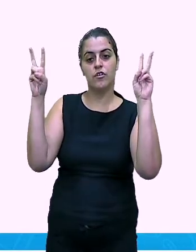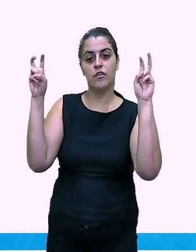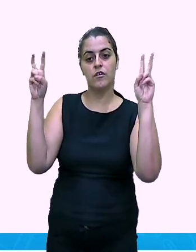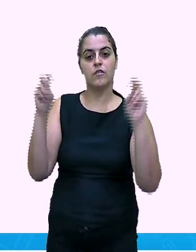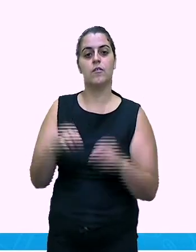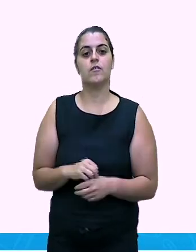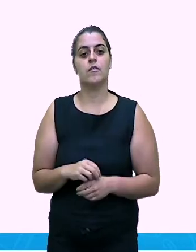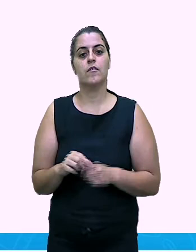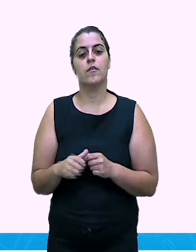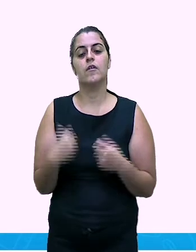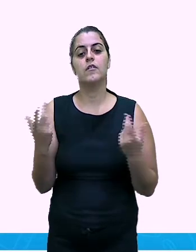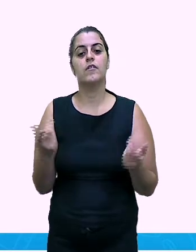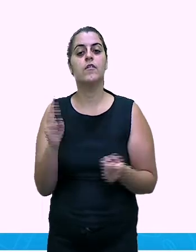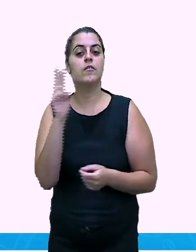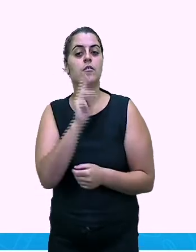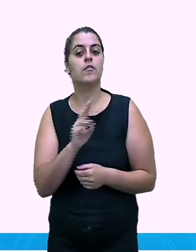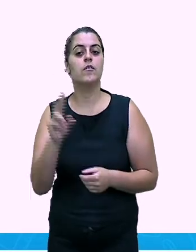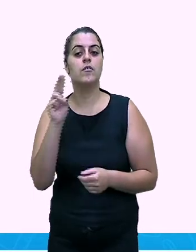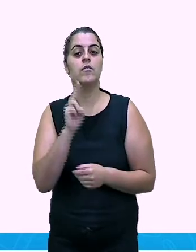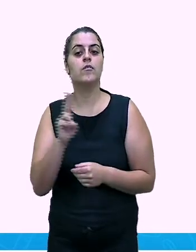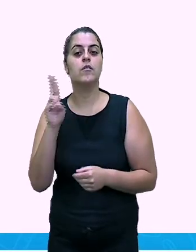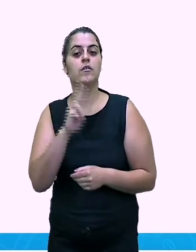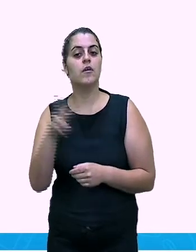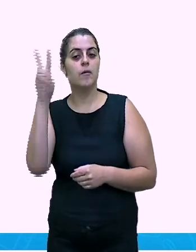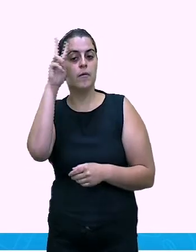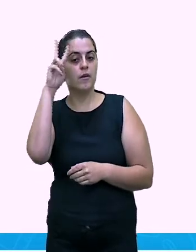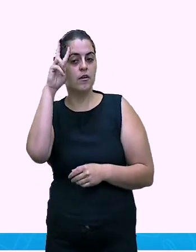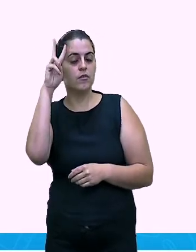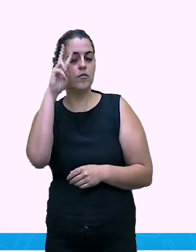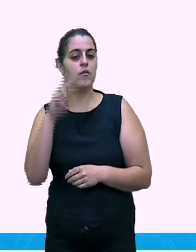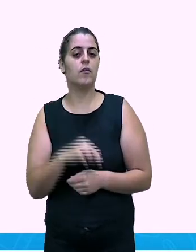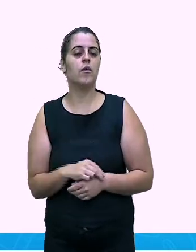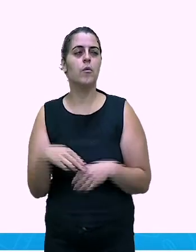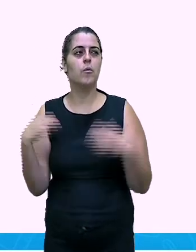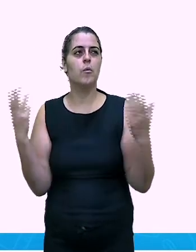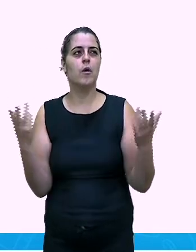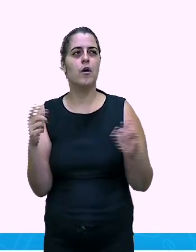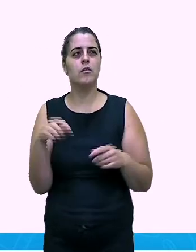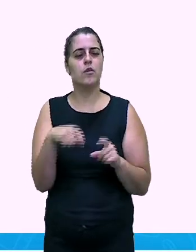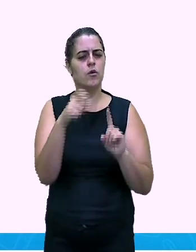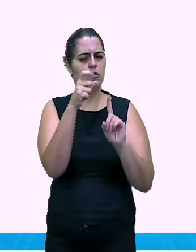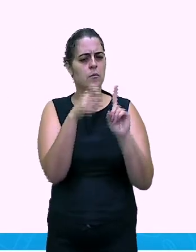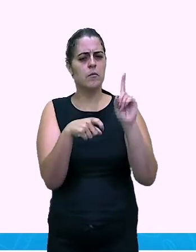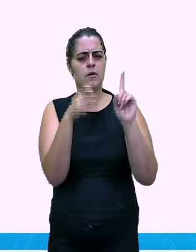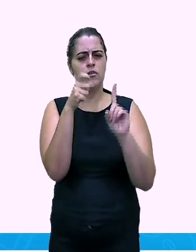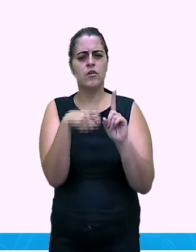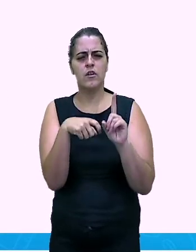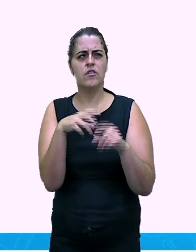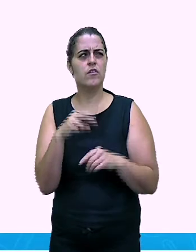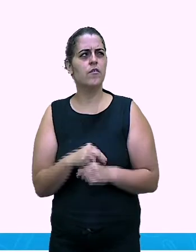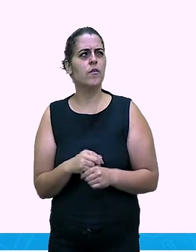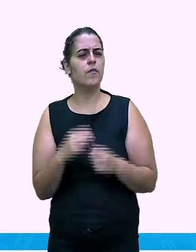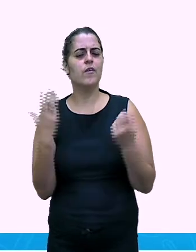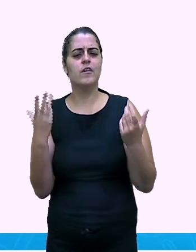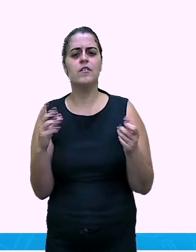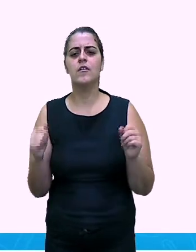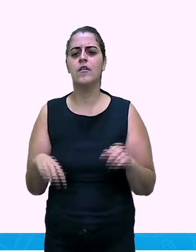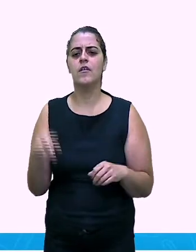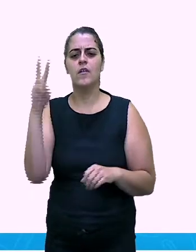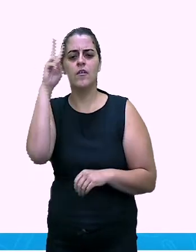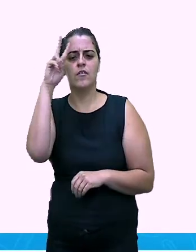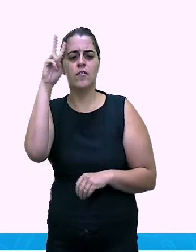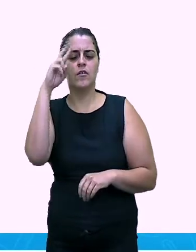Qual o título que você vai usar para a sua história em quadrinho? Quais os personagens que vão fazer parte